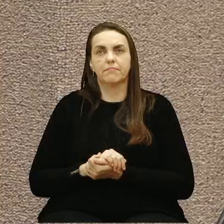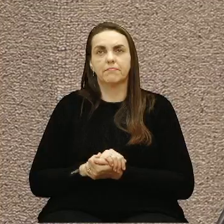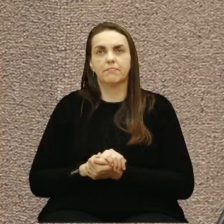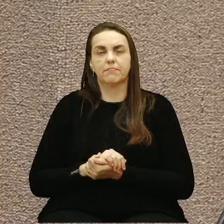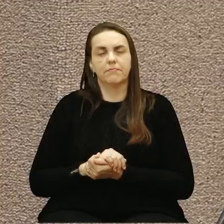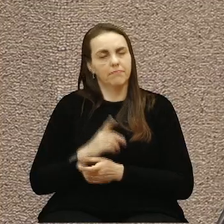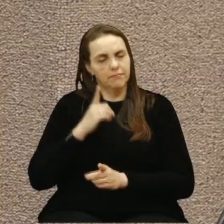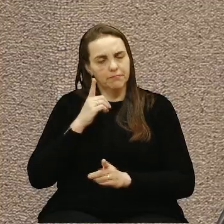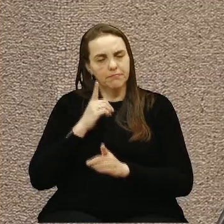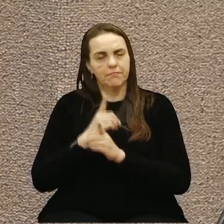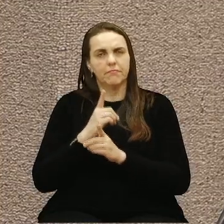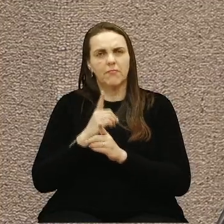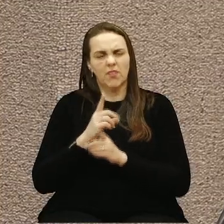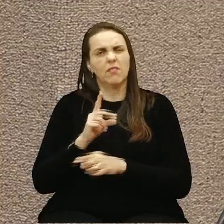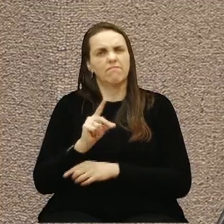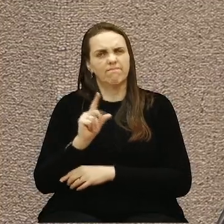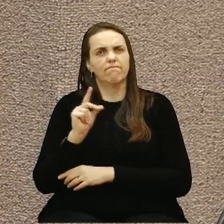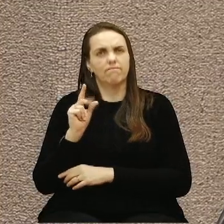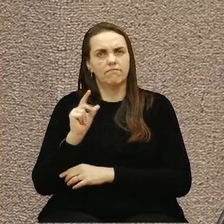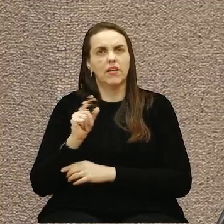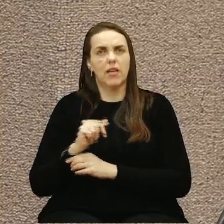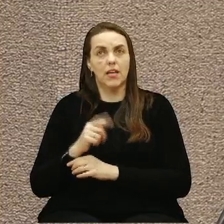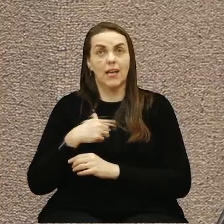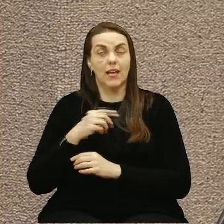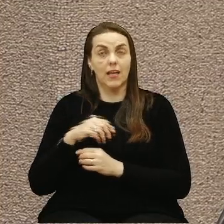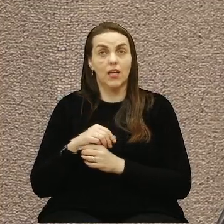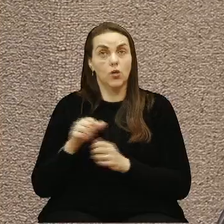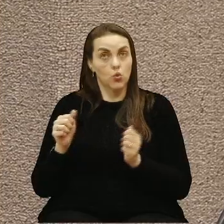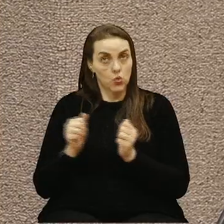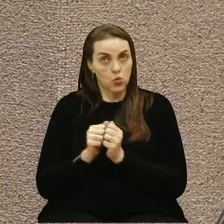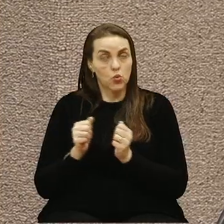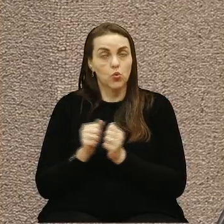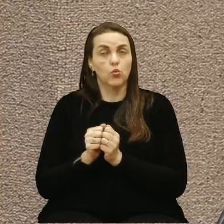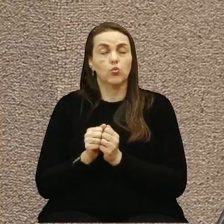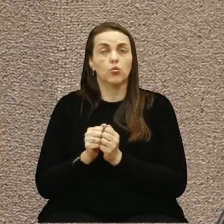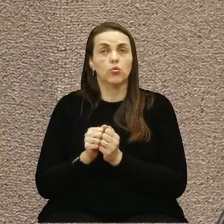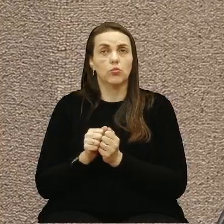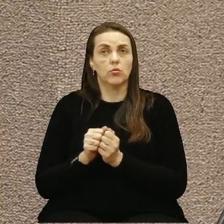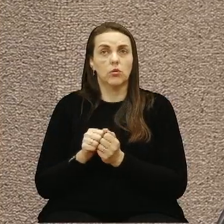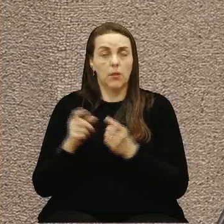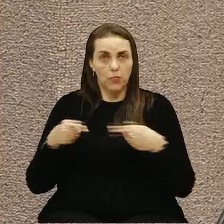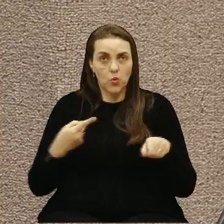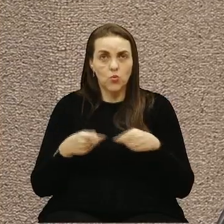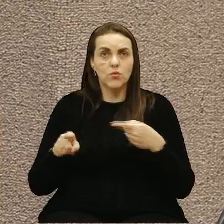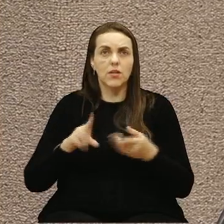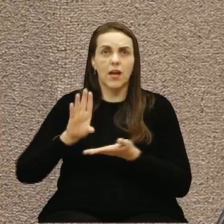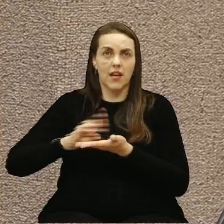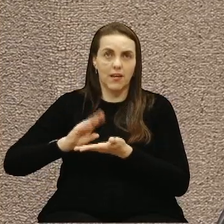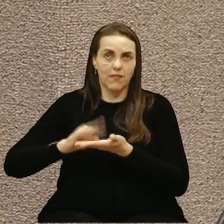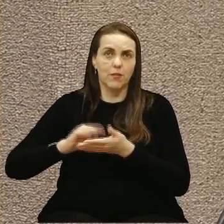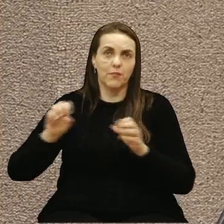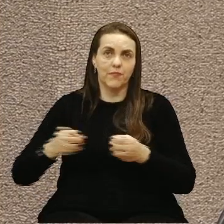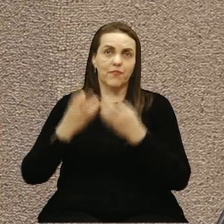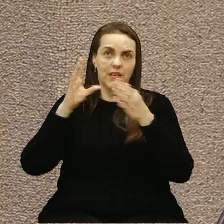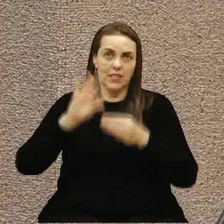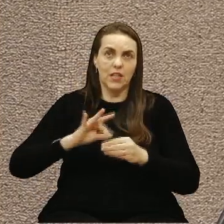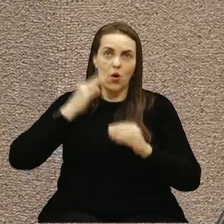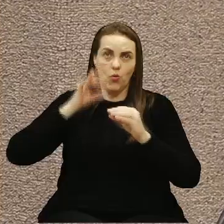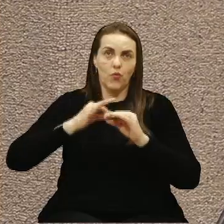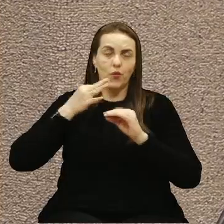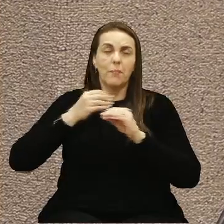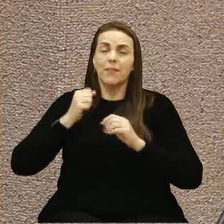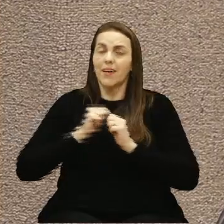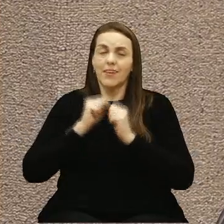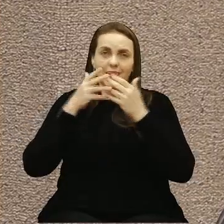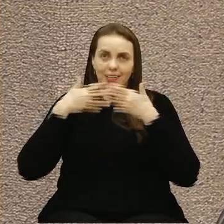me encontrei muitas vezes com ele, gravamos juntos, inclusive música da Festa da Uva, e a minha alegria